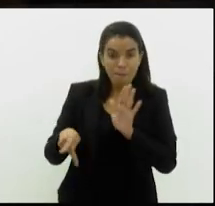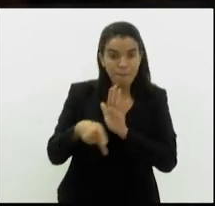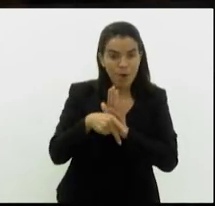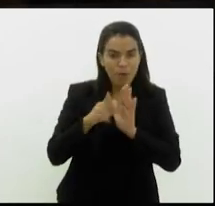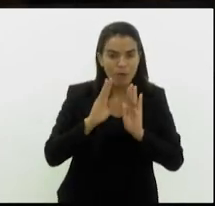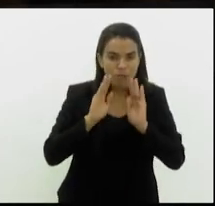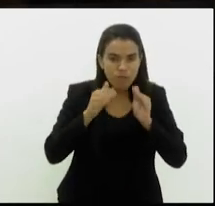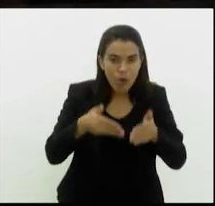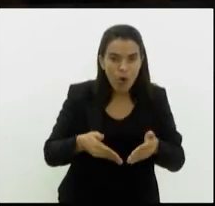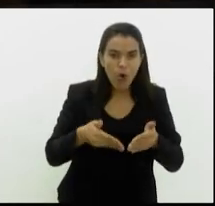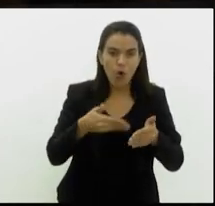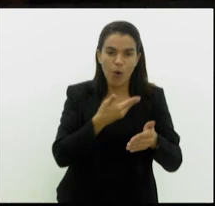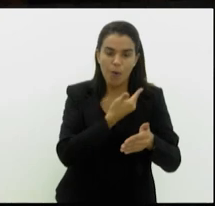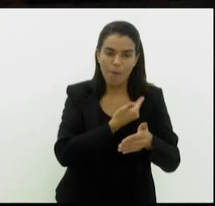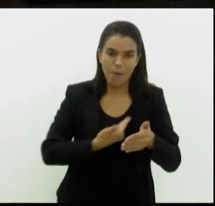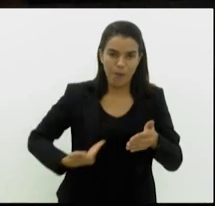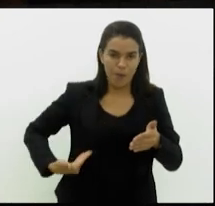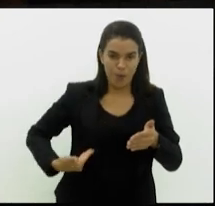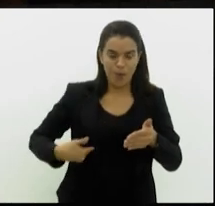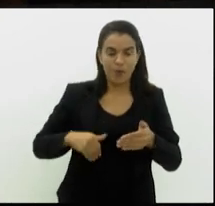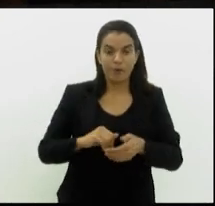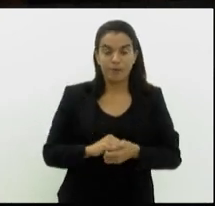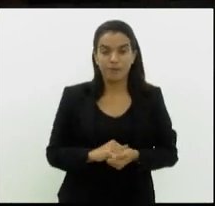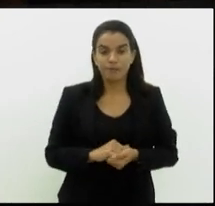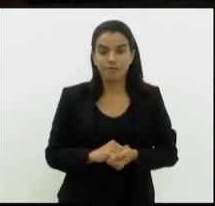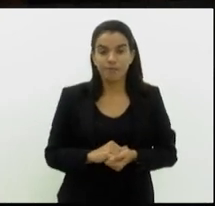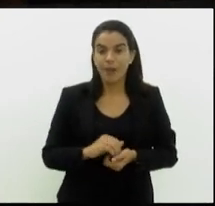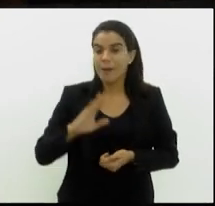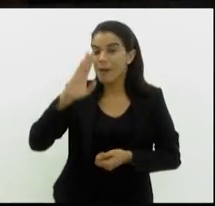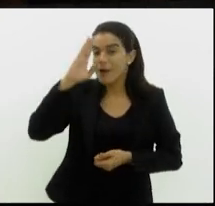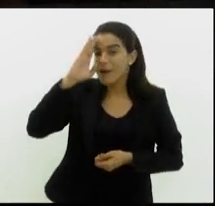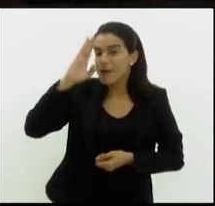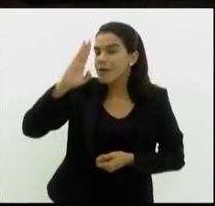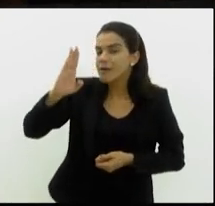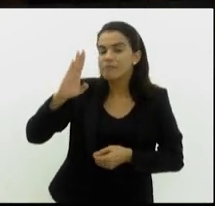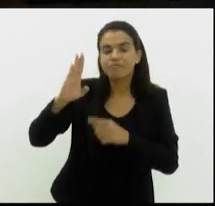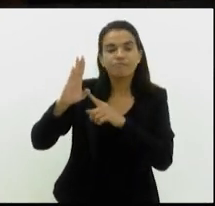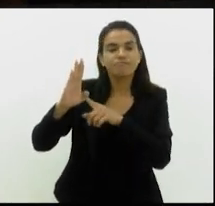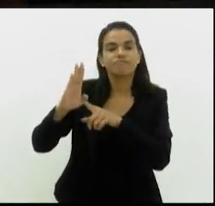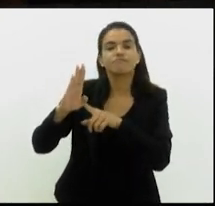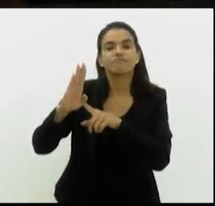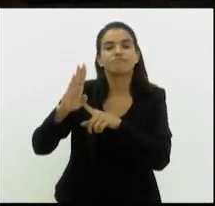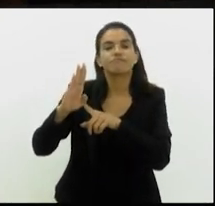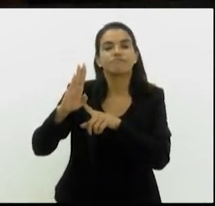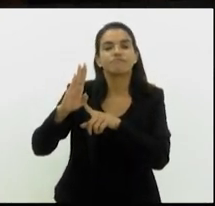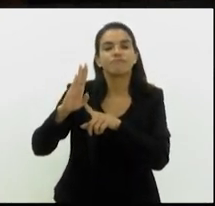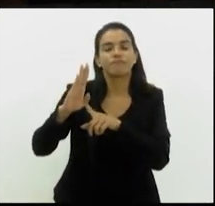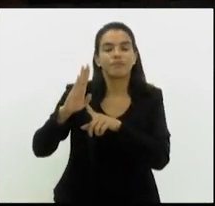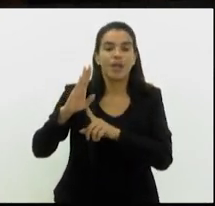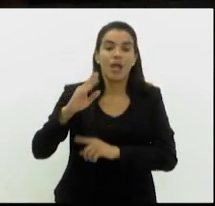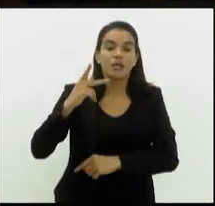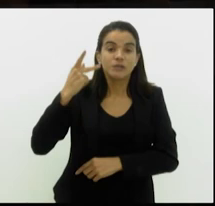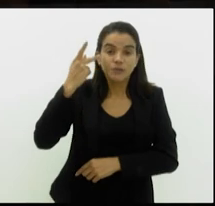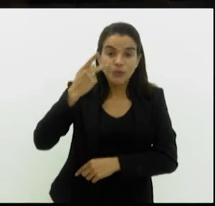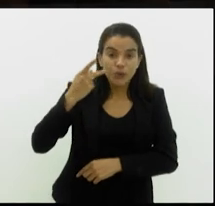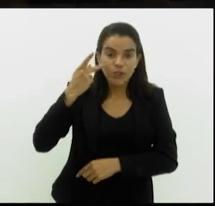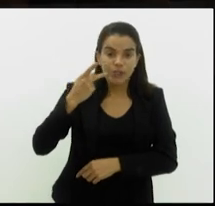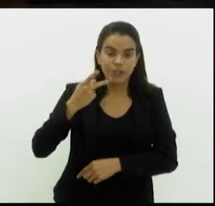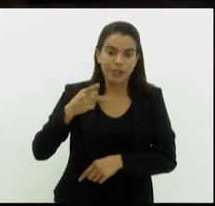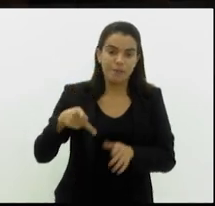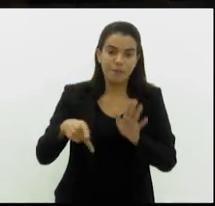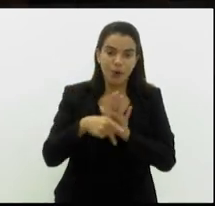Mas a nossa prioridade deve ser as políticas de